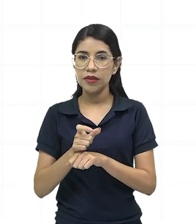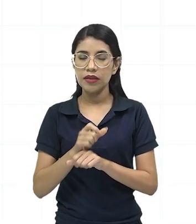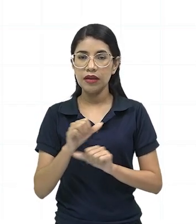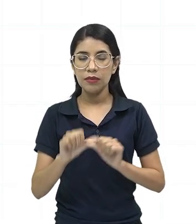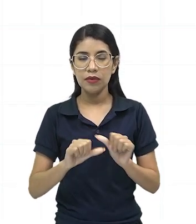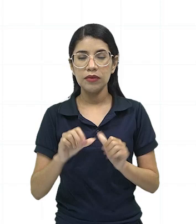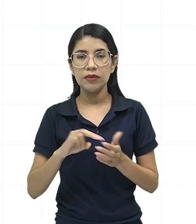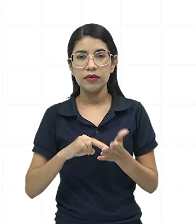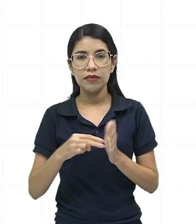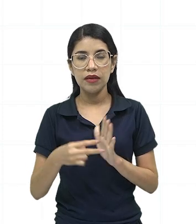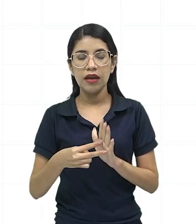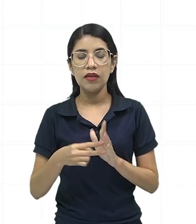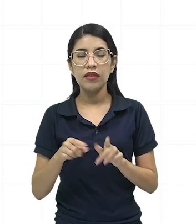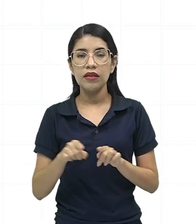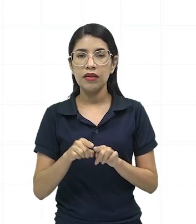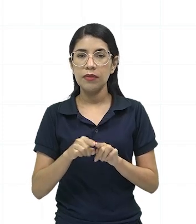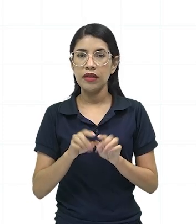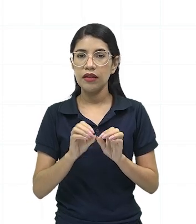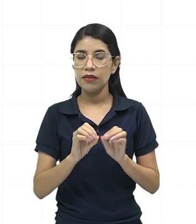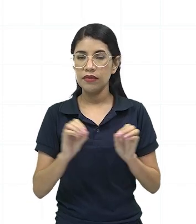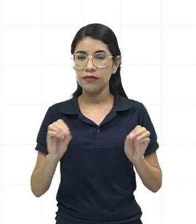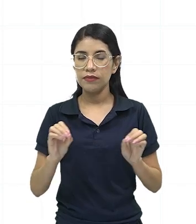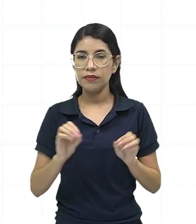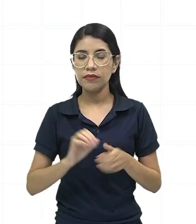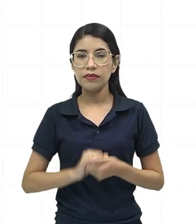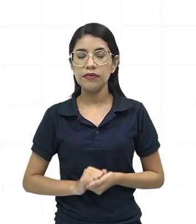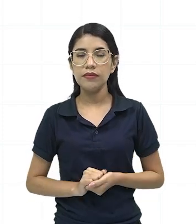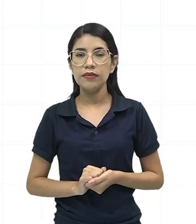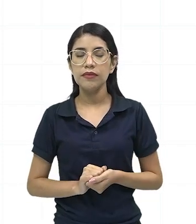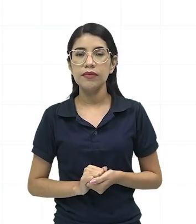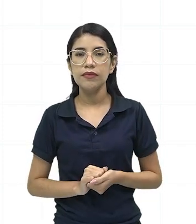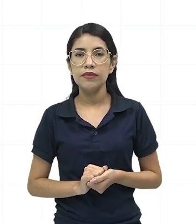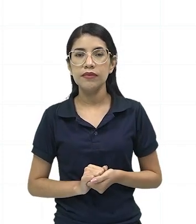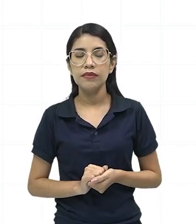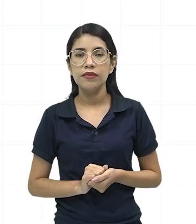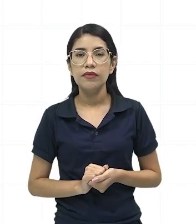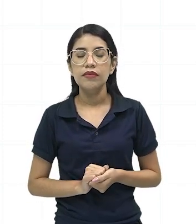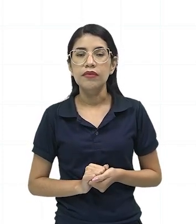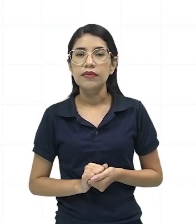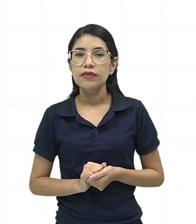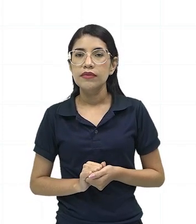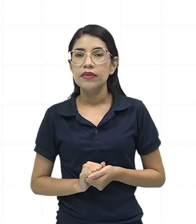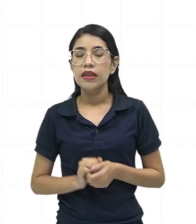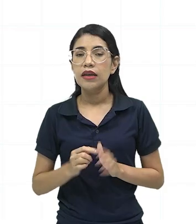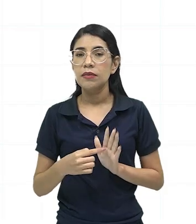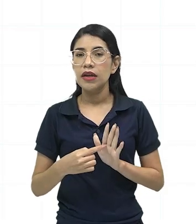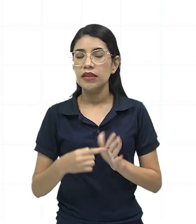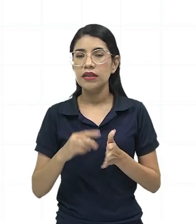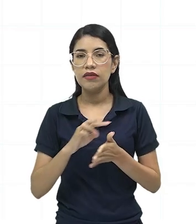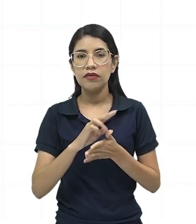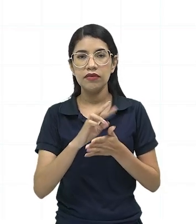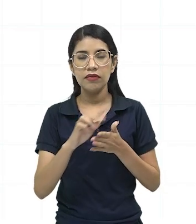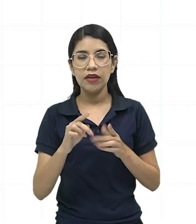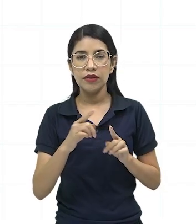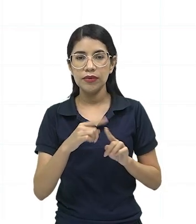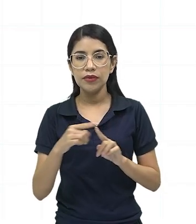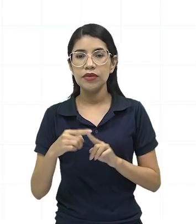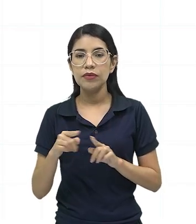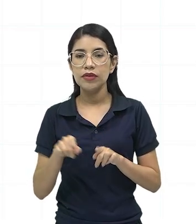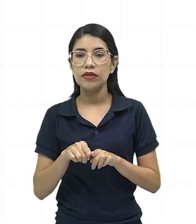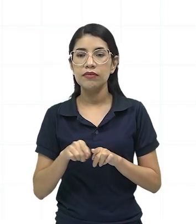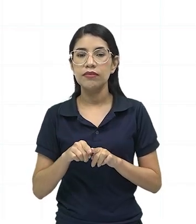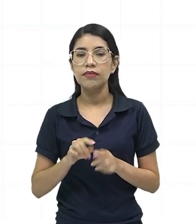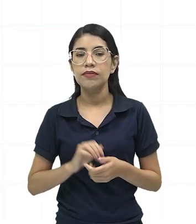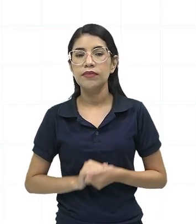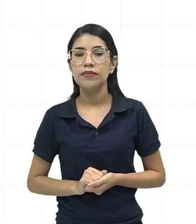ela muda o sentido da oração nesse caso. Da oração principal, ao expressar circunstâncias de tempo, causa, finalidade, por aí